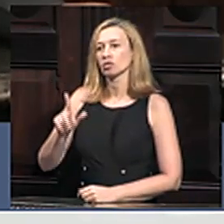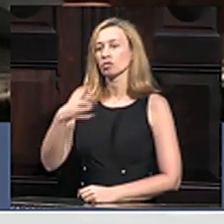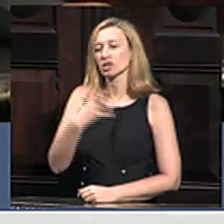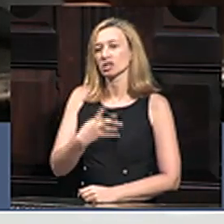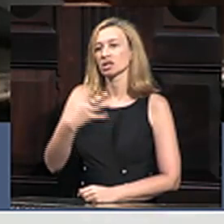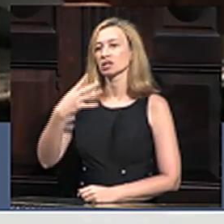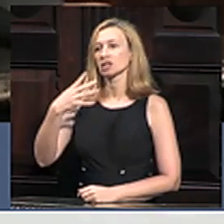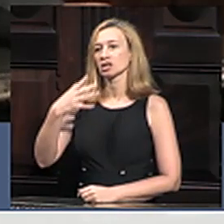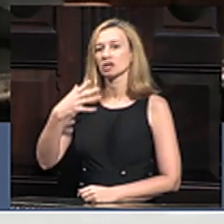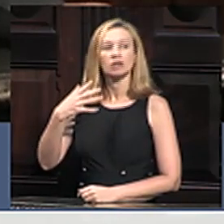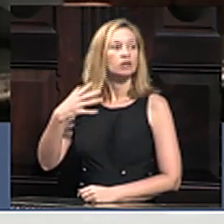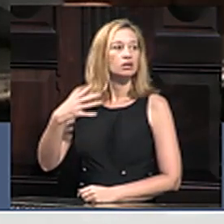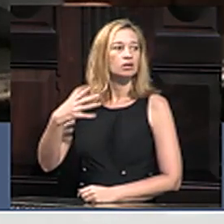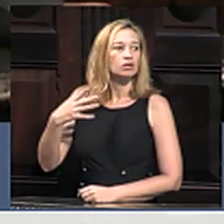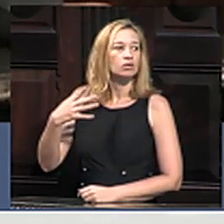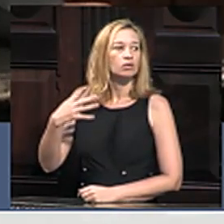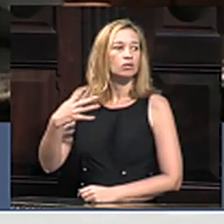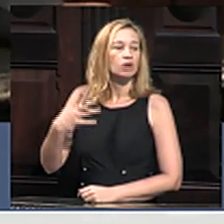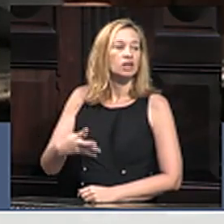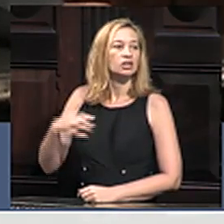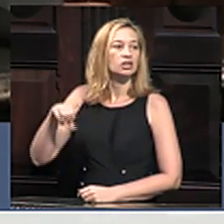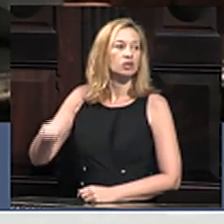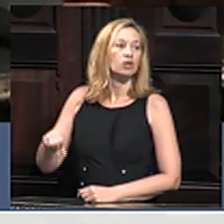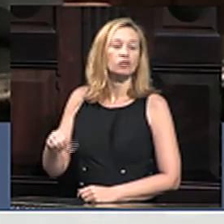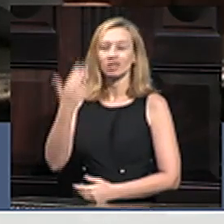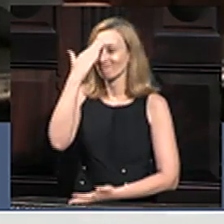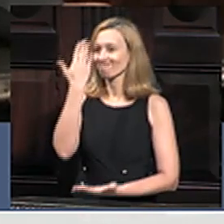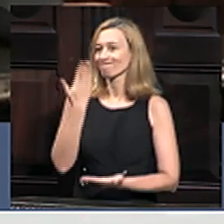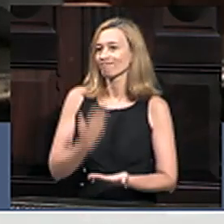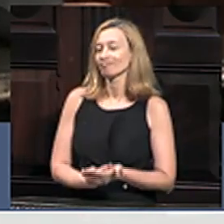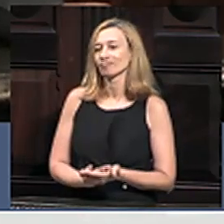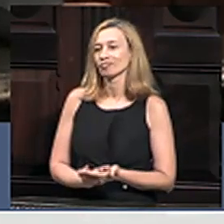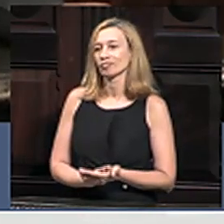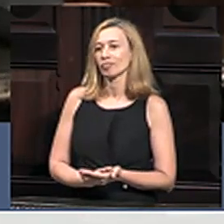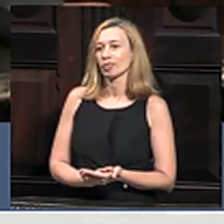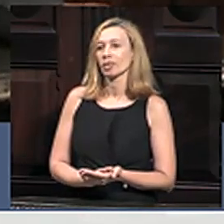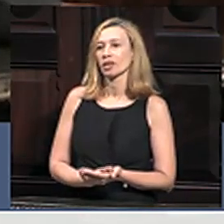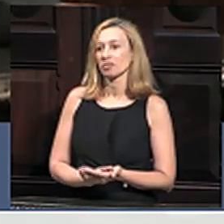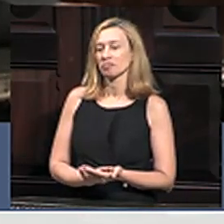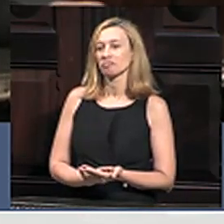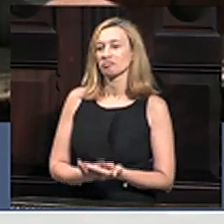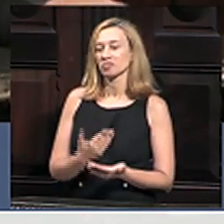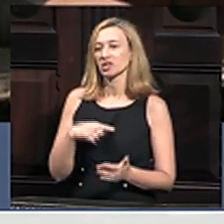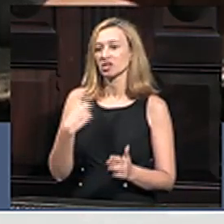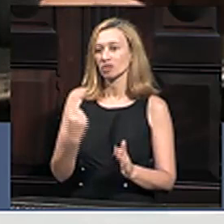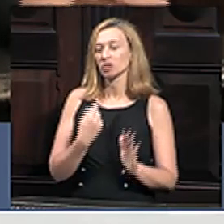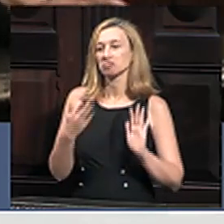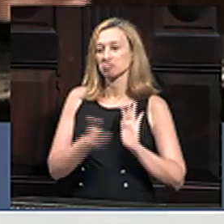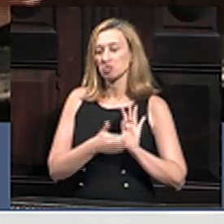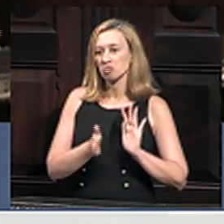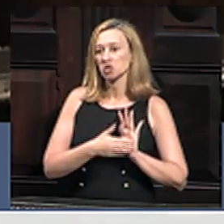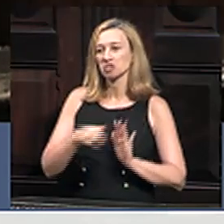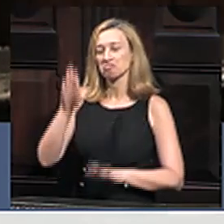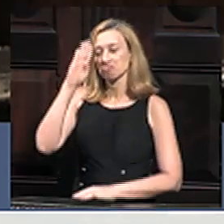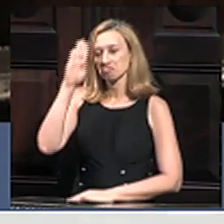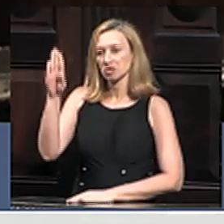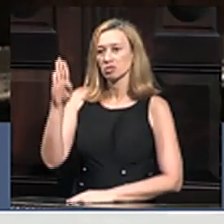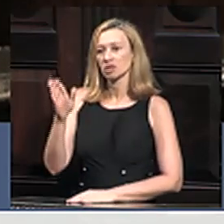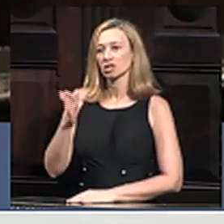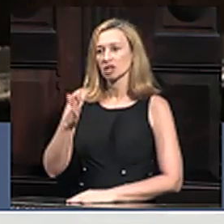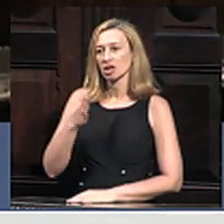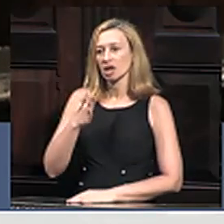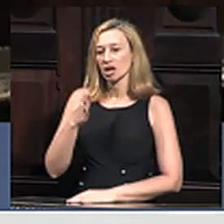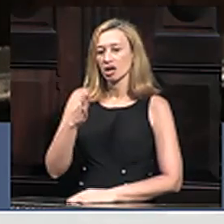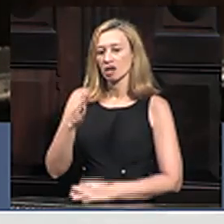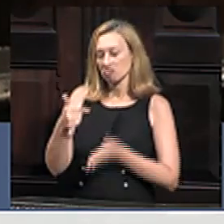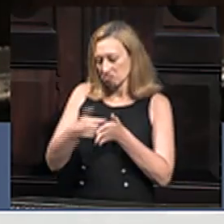38.449 eleitores que acreditaram nas nossas propostas e, principalmente, na minha